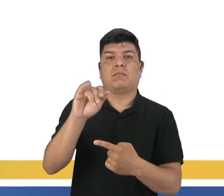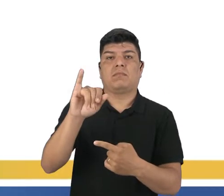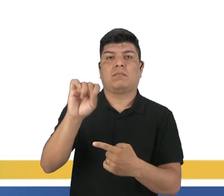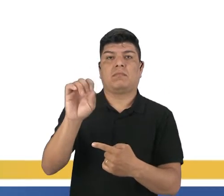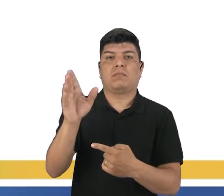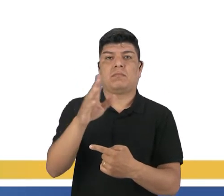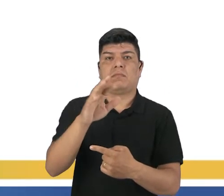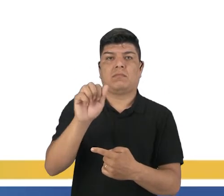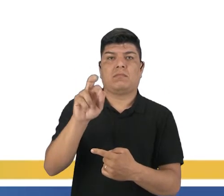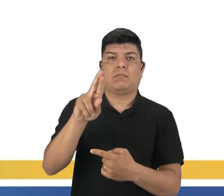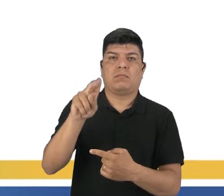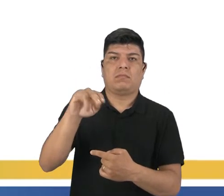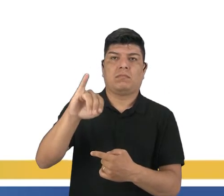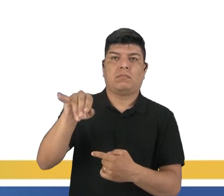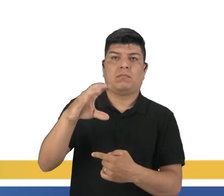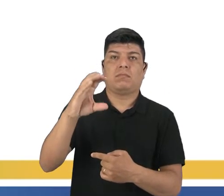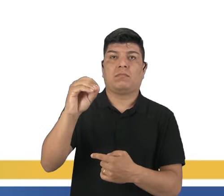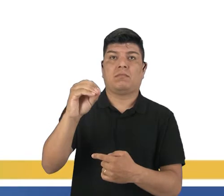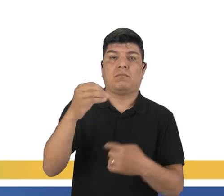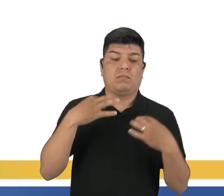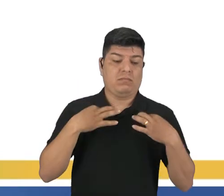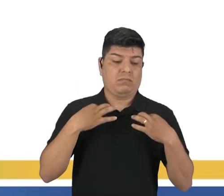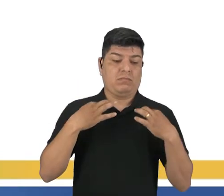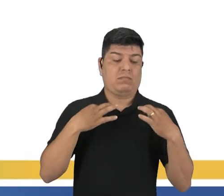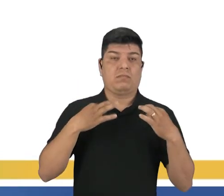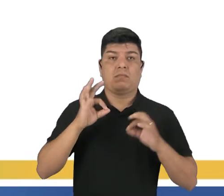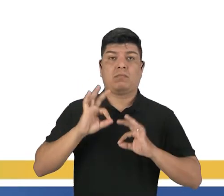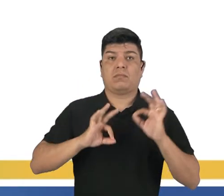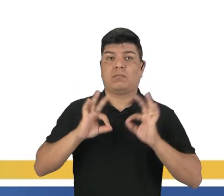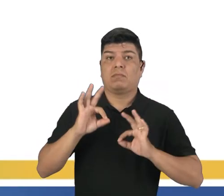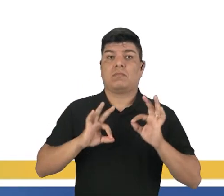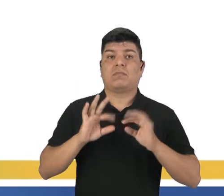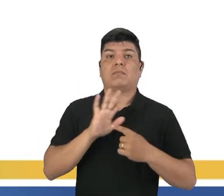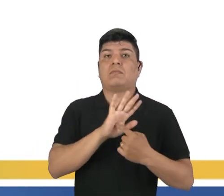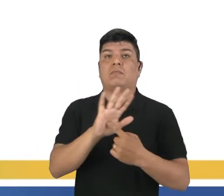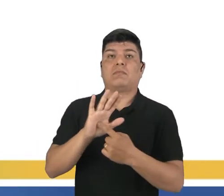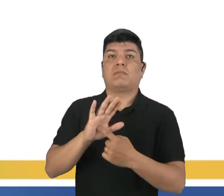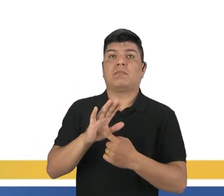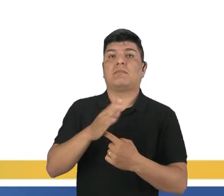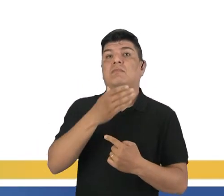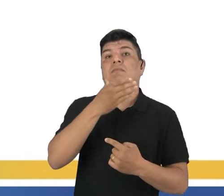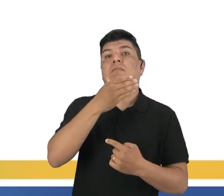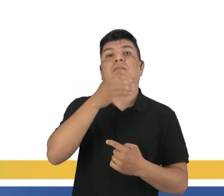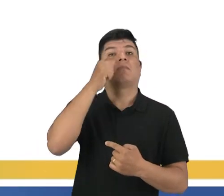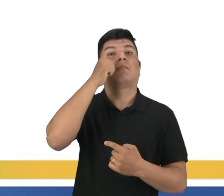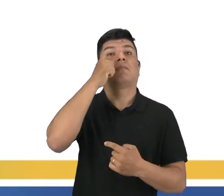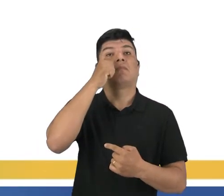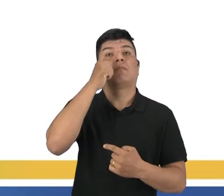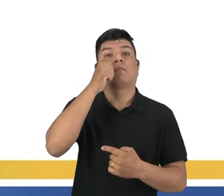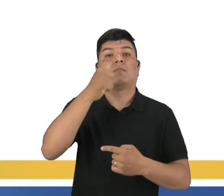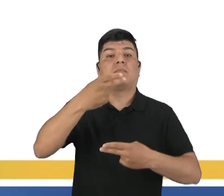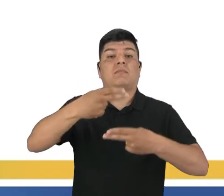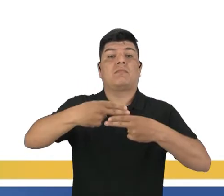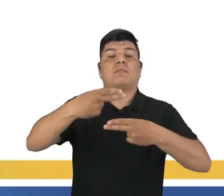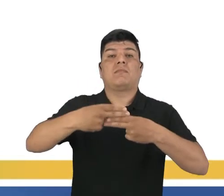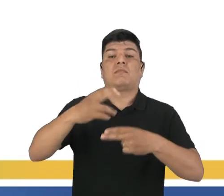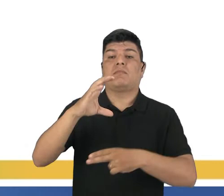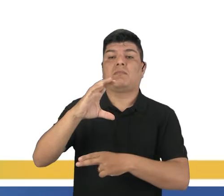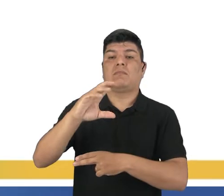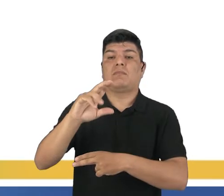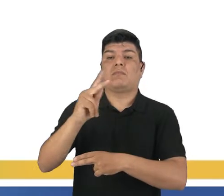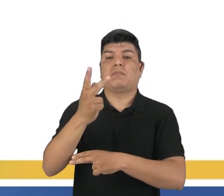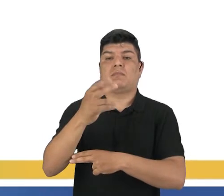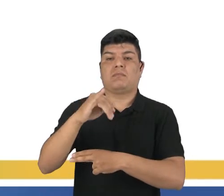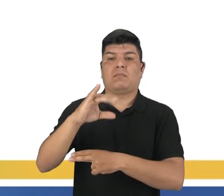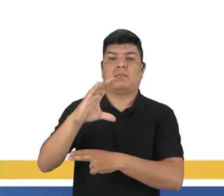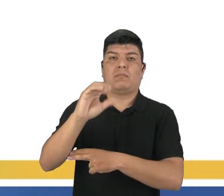né? Você observa aí que ela está vestida de um figurino e aí ela está representando a Chica da Silva. Quem assistiu aquela novela Chica da Silva é uma novela